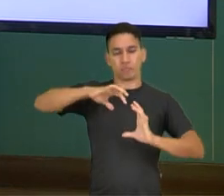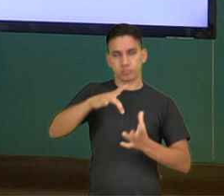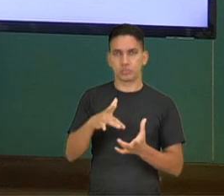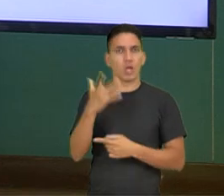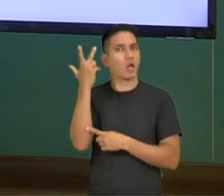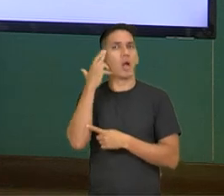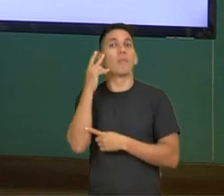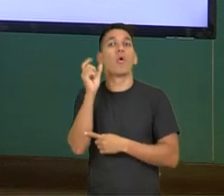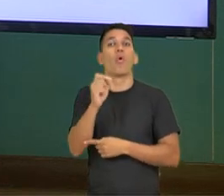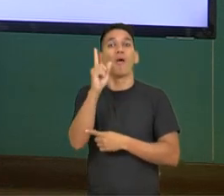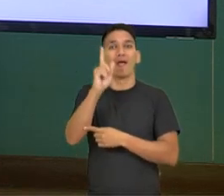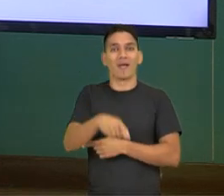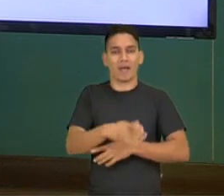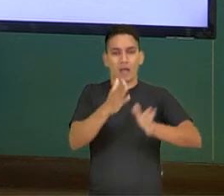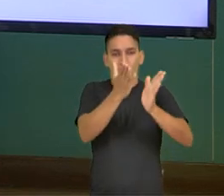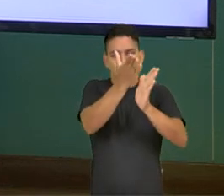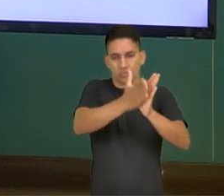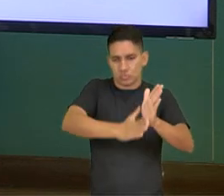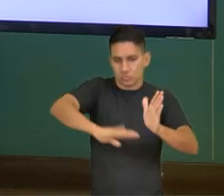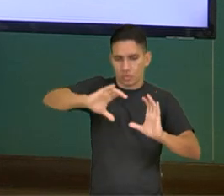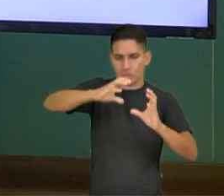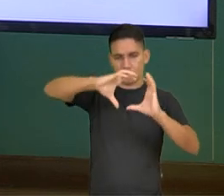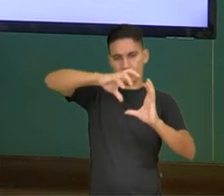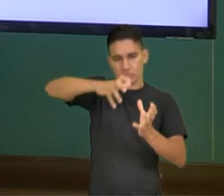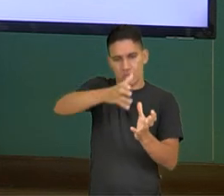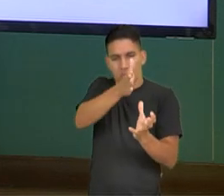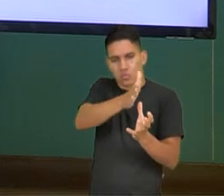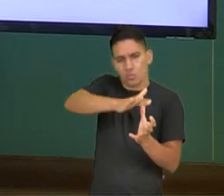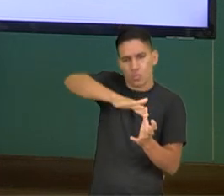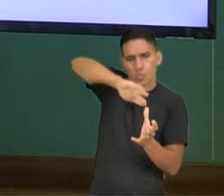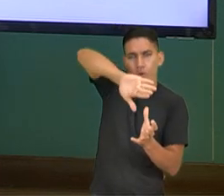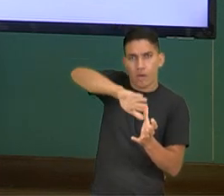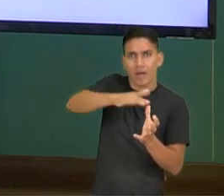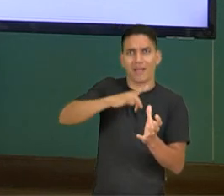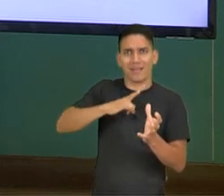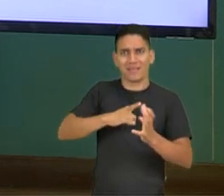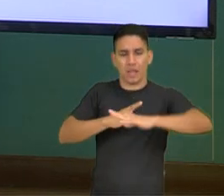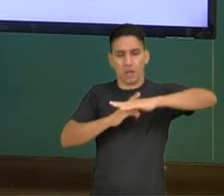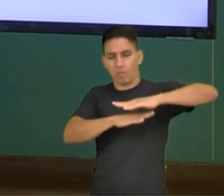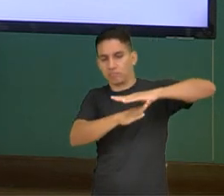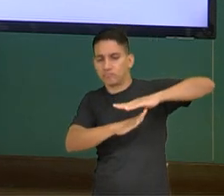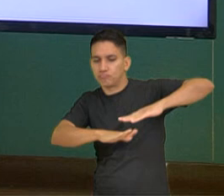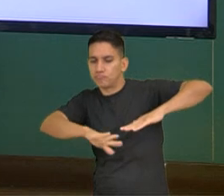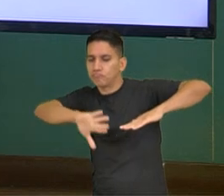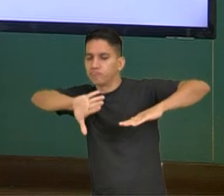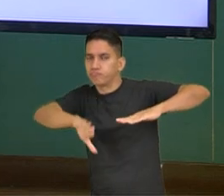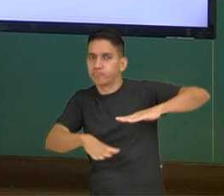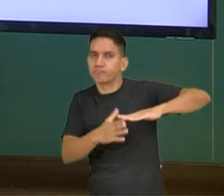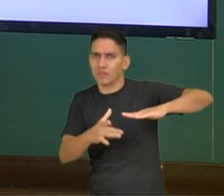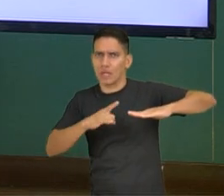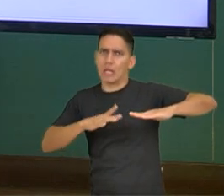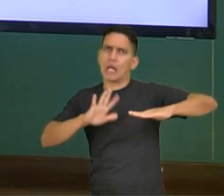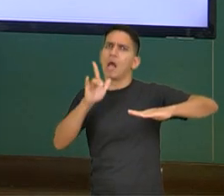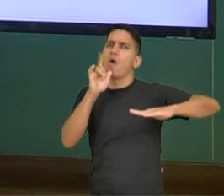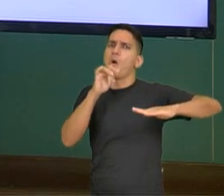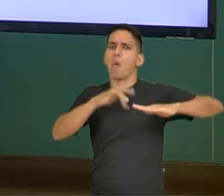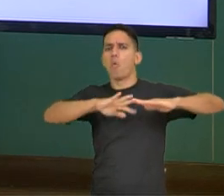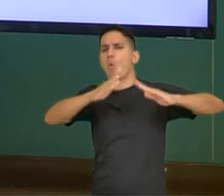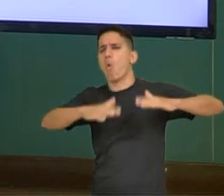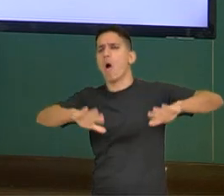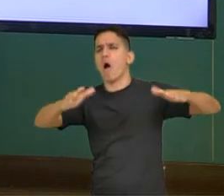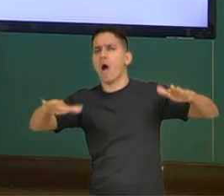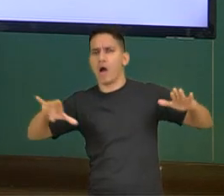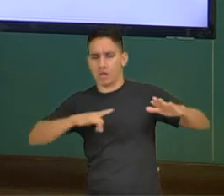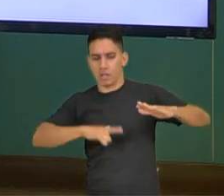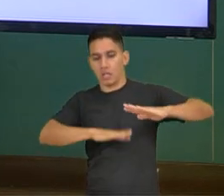pontos de declive muito elevado, muito baixo, normalmente fundo de oceanos,